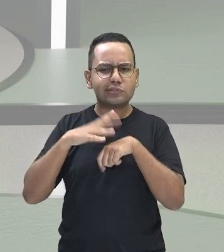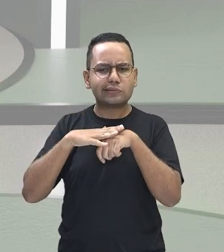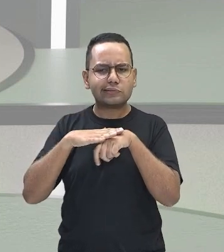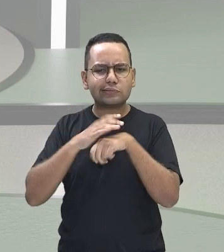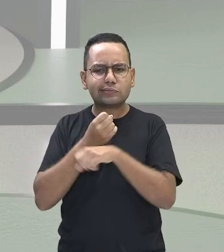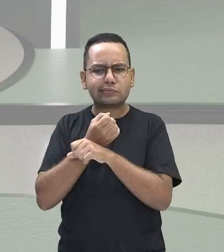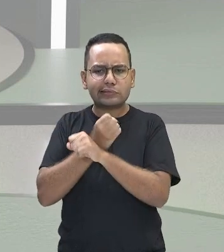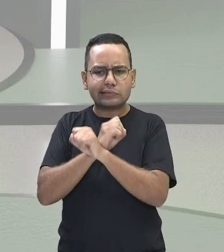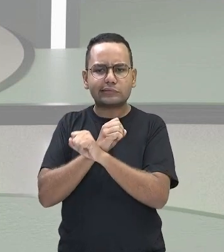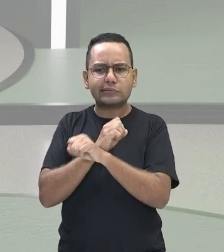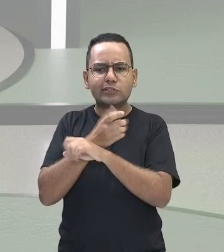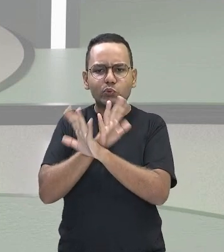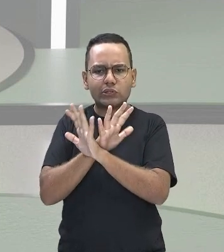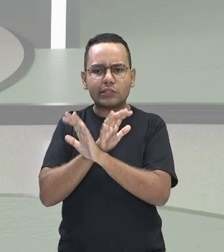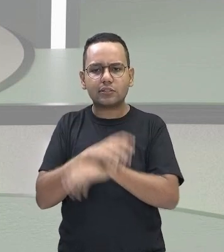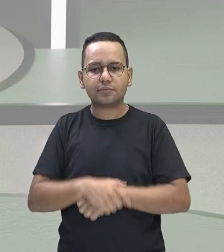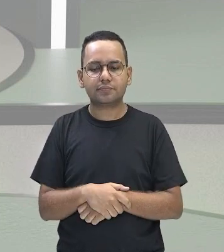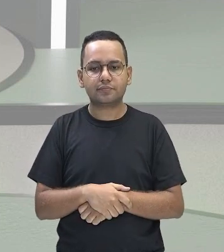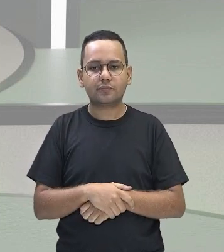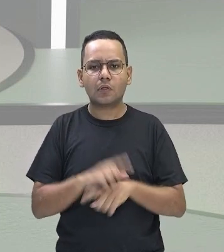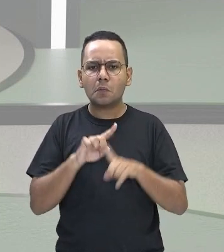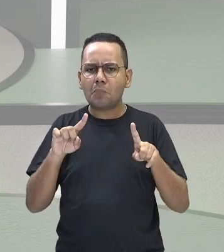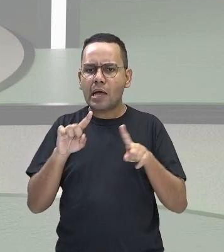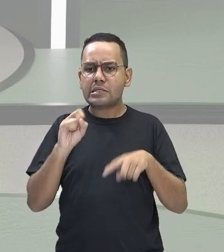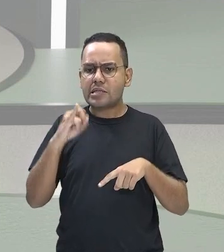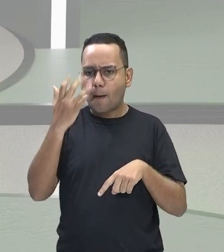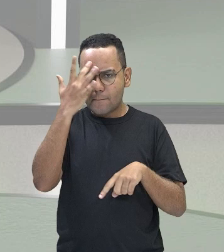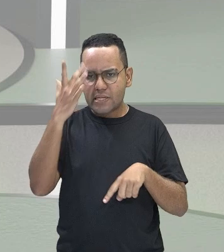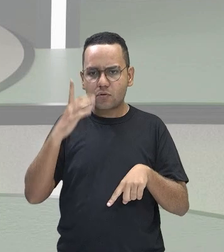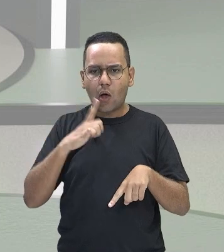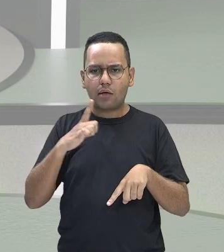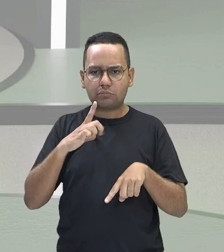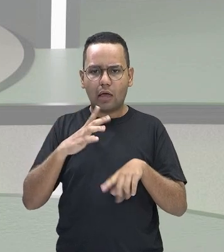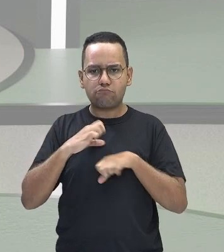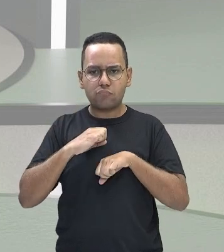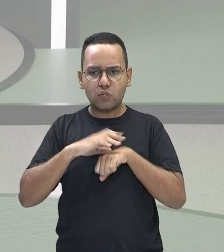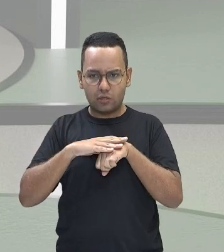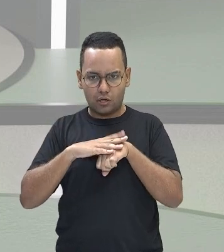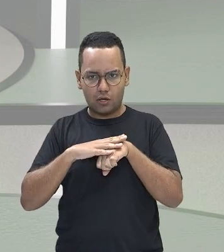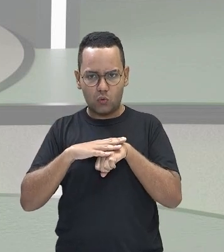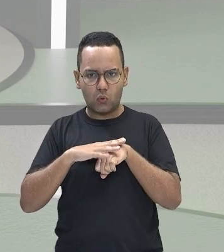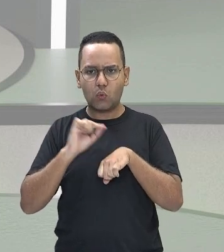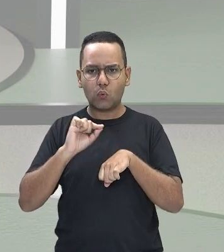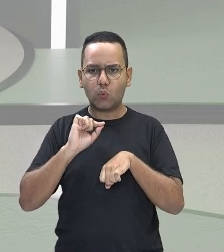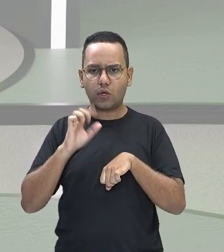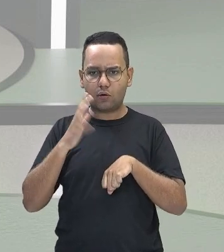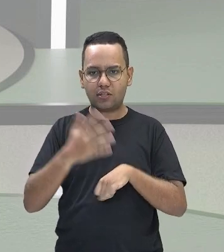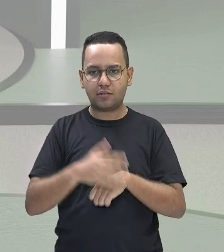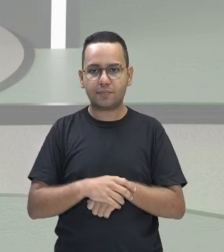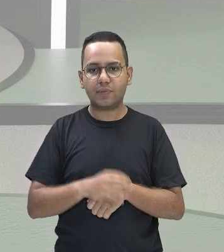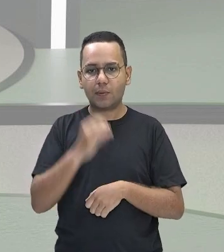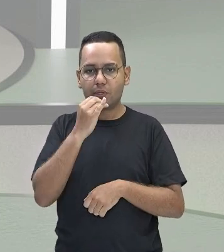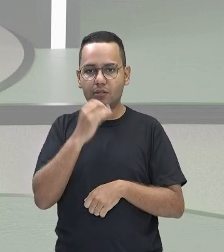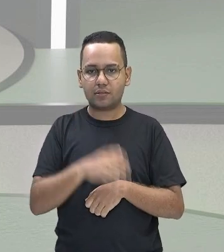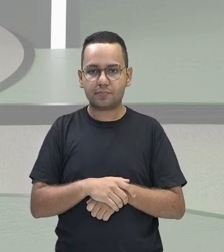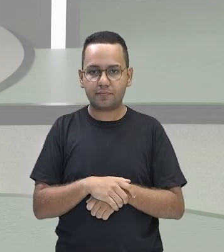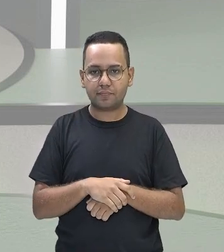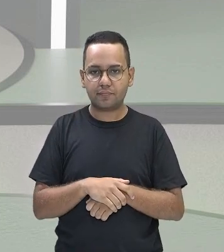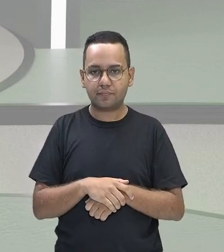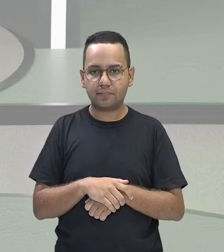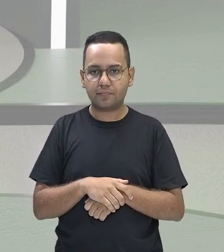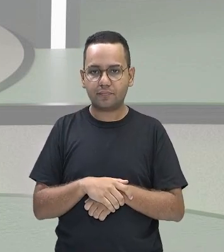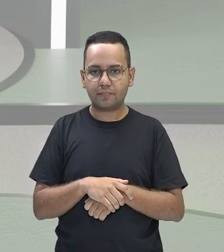pessoa sofre de osteoporose, o que aconteceu? Os ossos dela ficaram com a parte interna muito